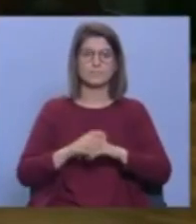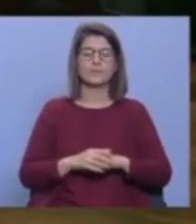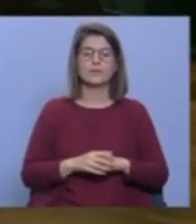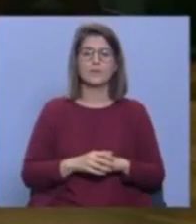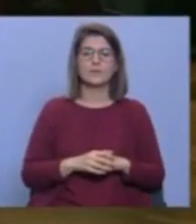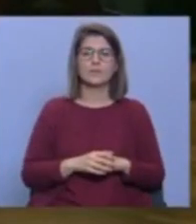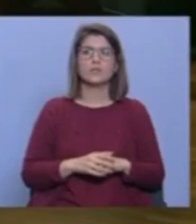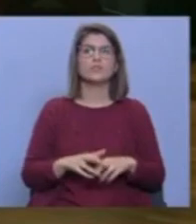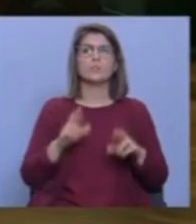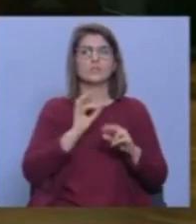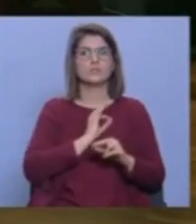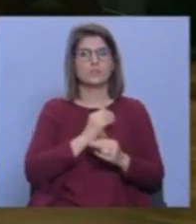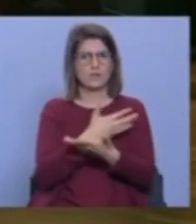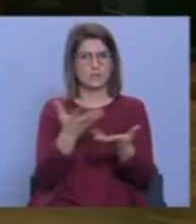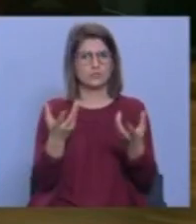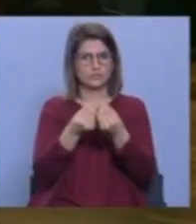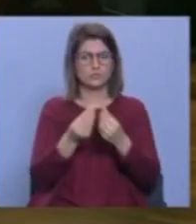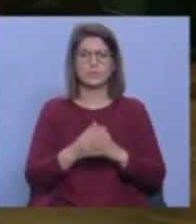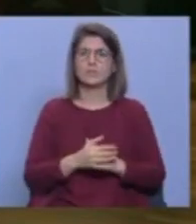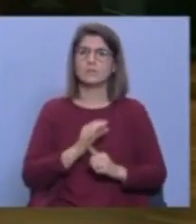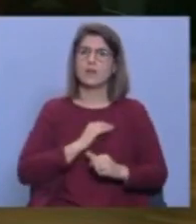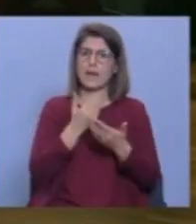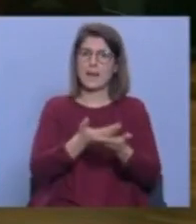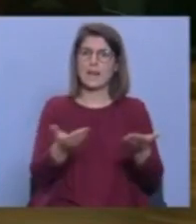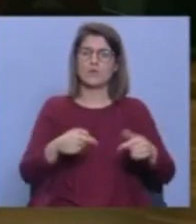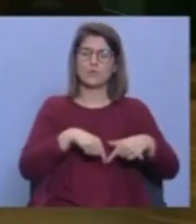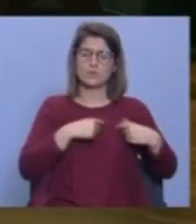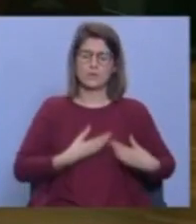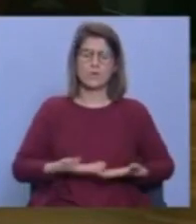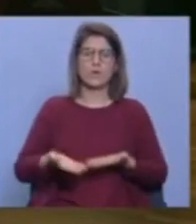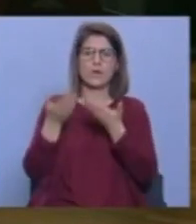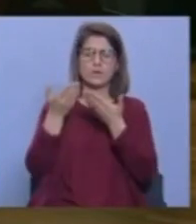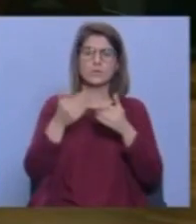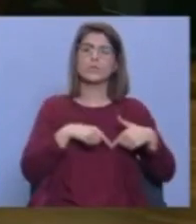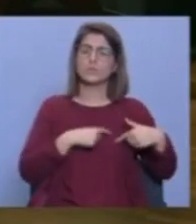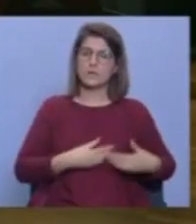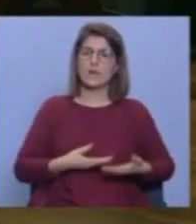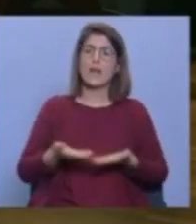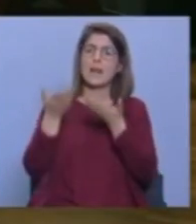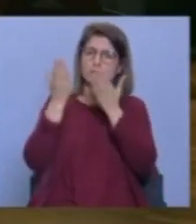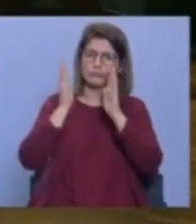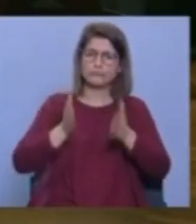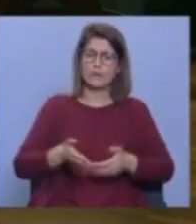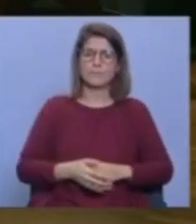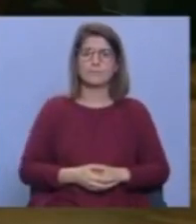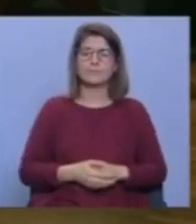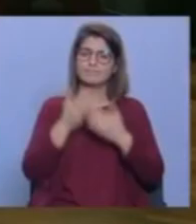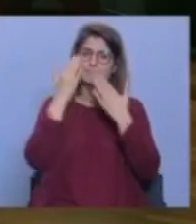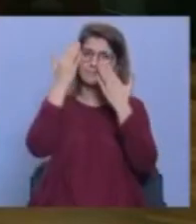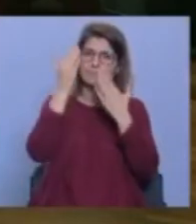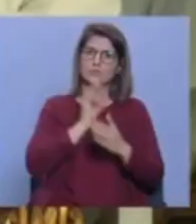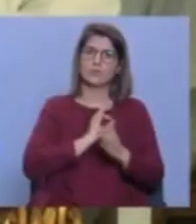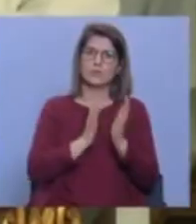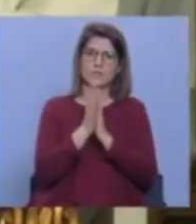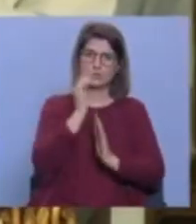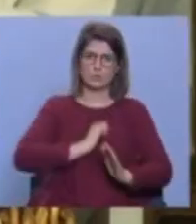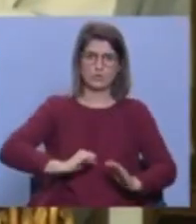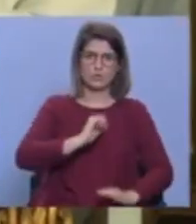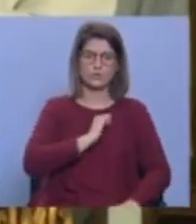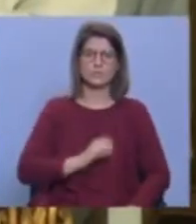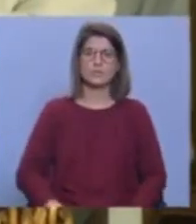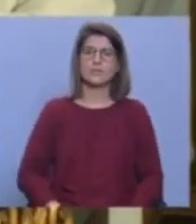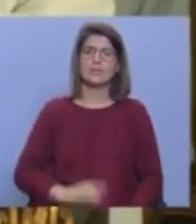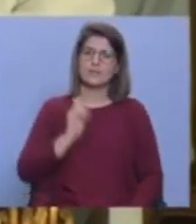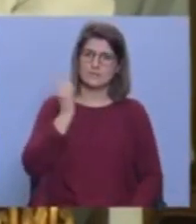Senhor esteja convosco. Deus está corações ao alto. Nossa, demos graças ao Senhor nosso Deus.